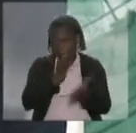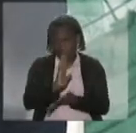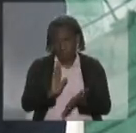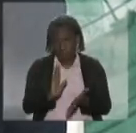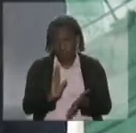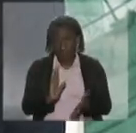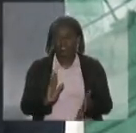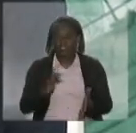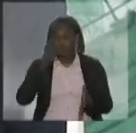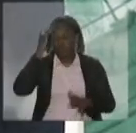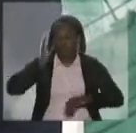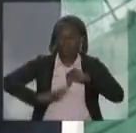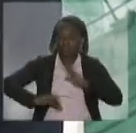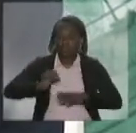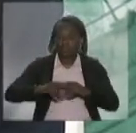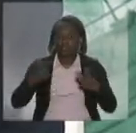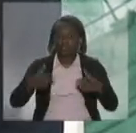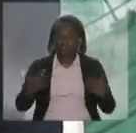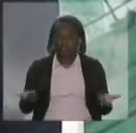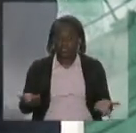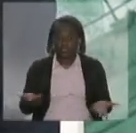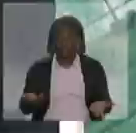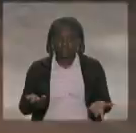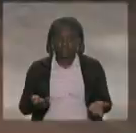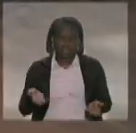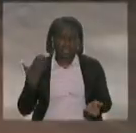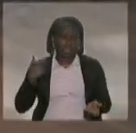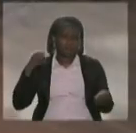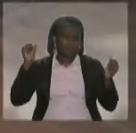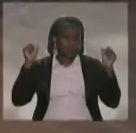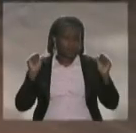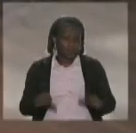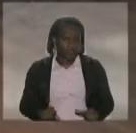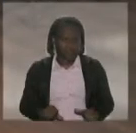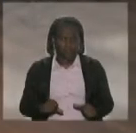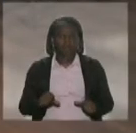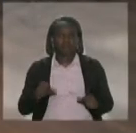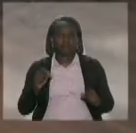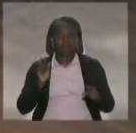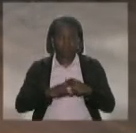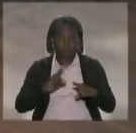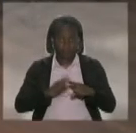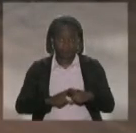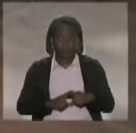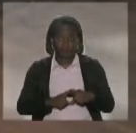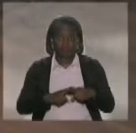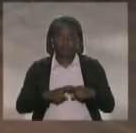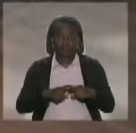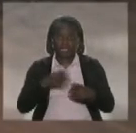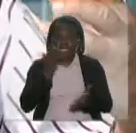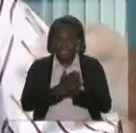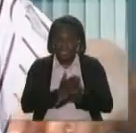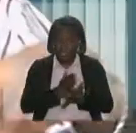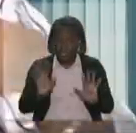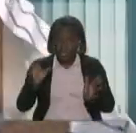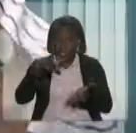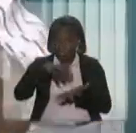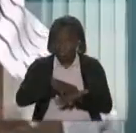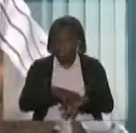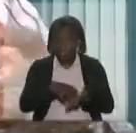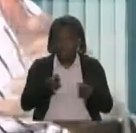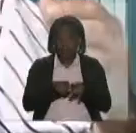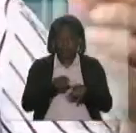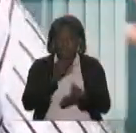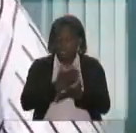esses profissionais vão para onde era muito pior porque era intenção do órgão e praticamente